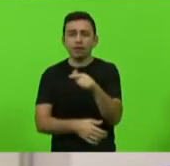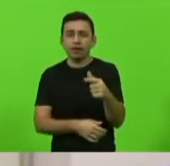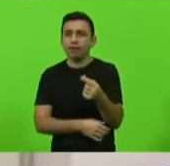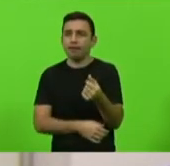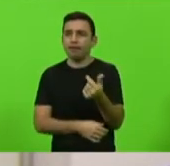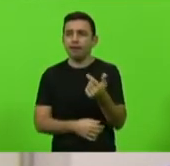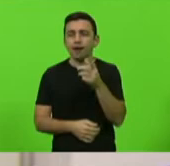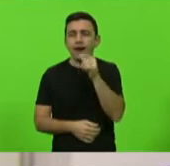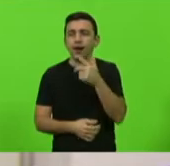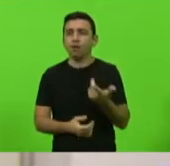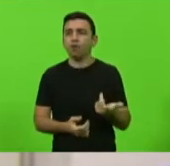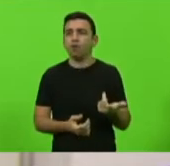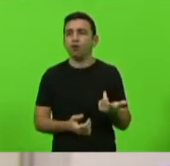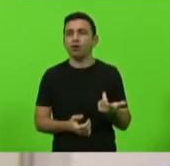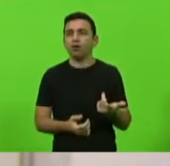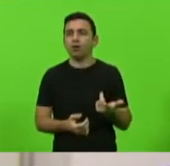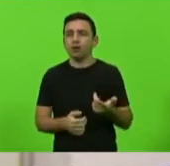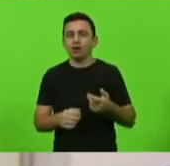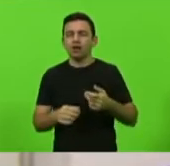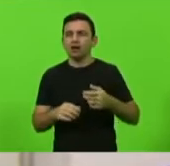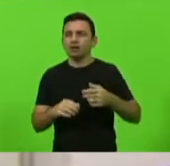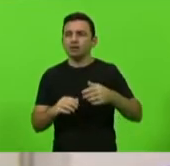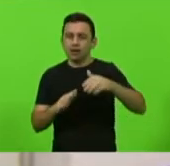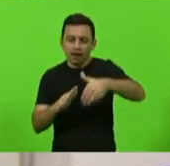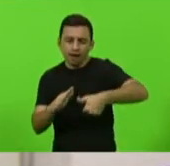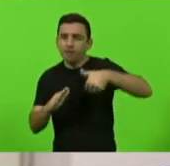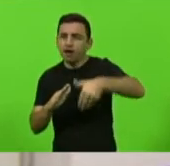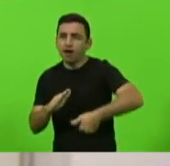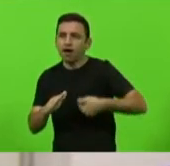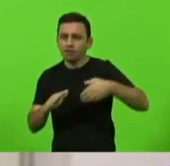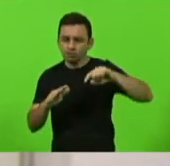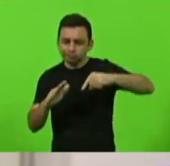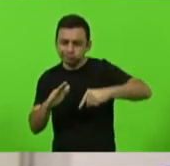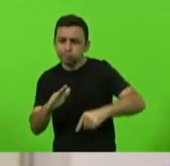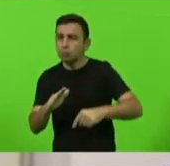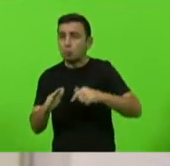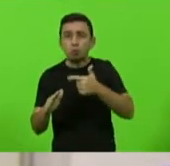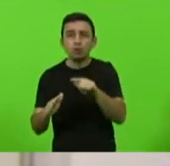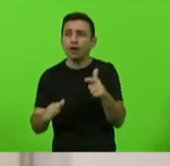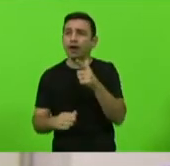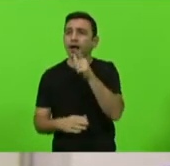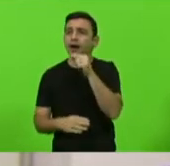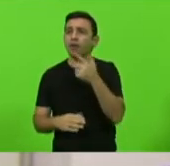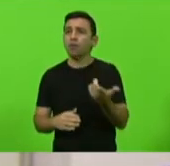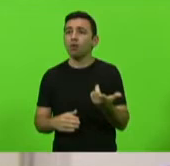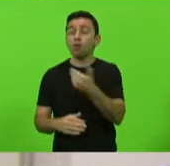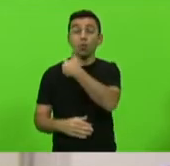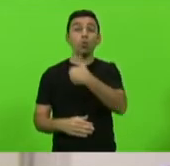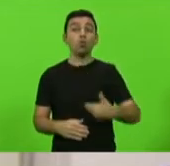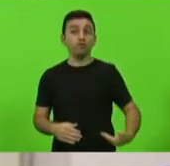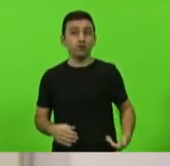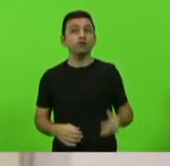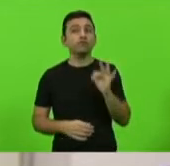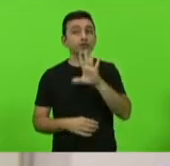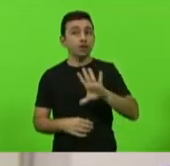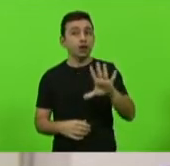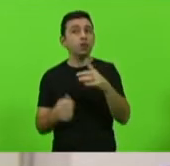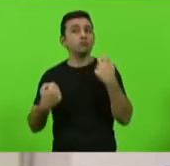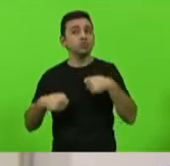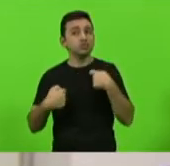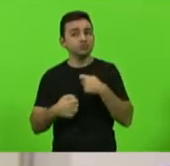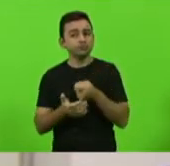no poço que se cava não tem mais água. Então, o governo do Estado, O próprio governo federal tem que implementar